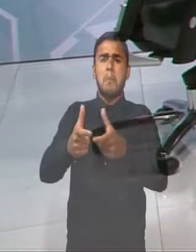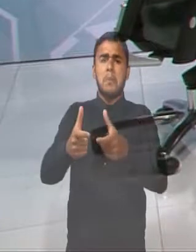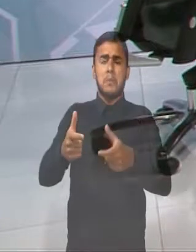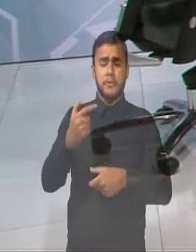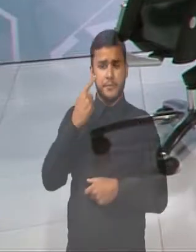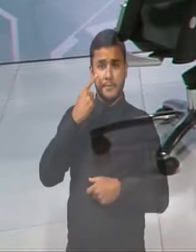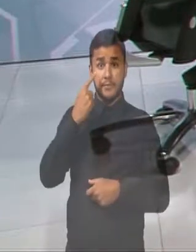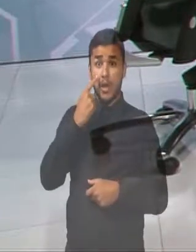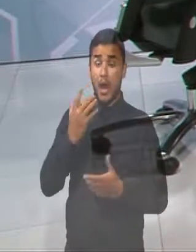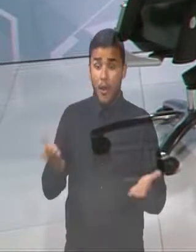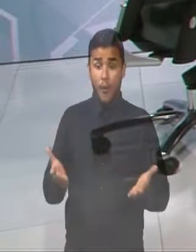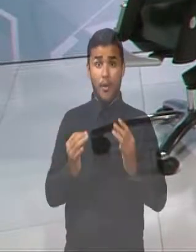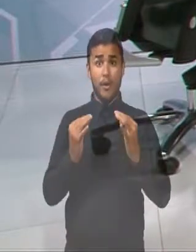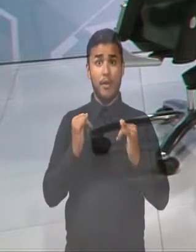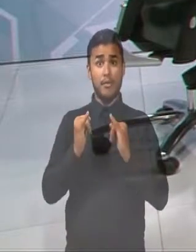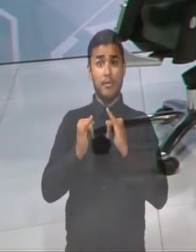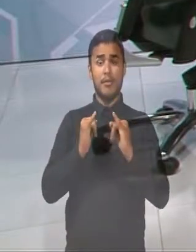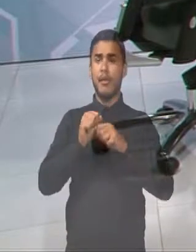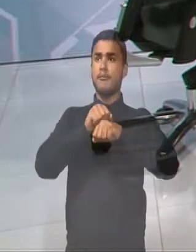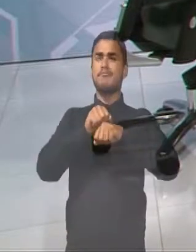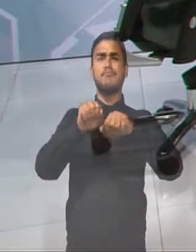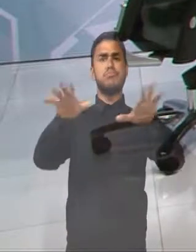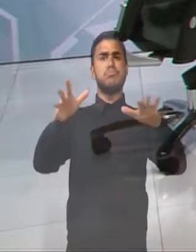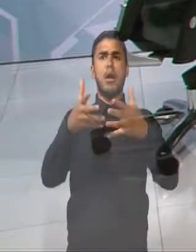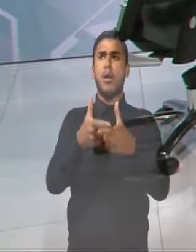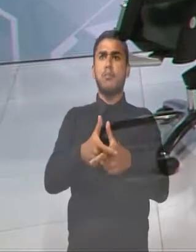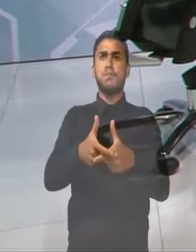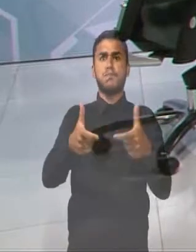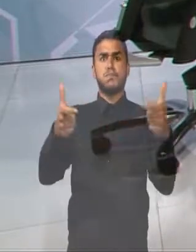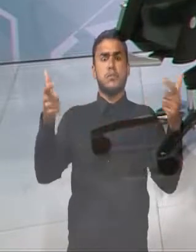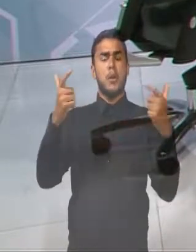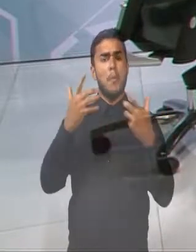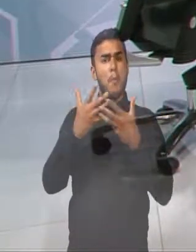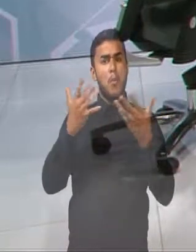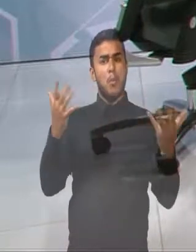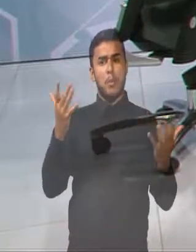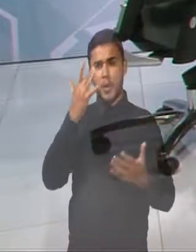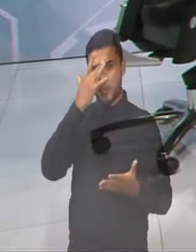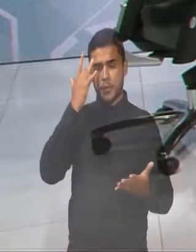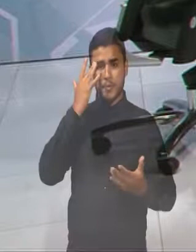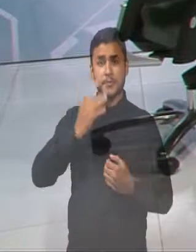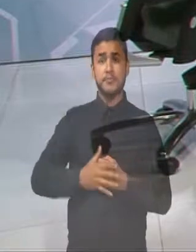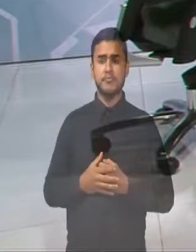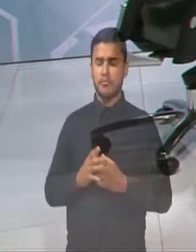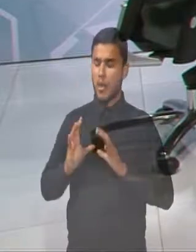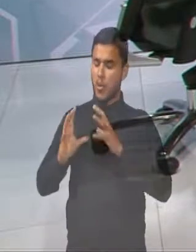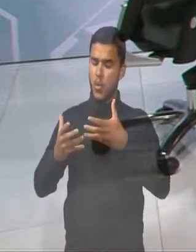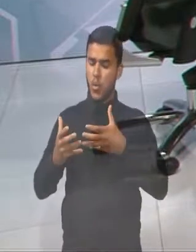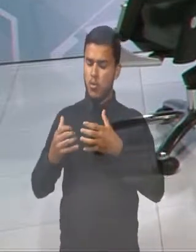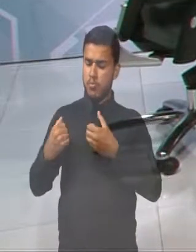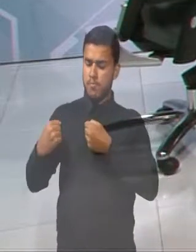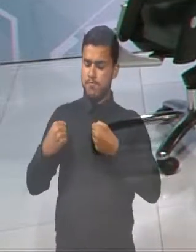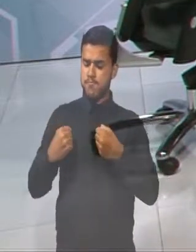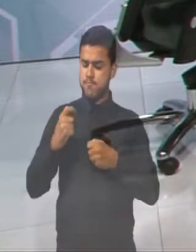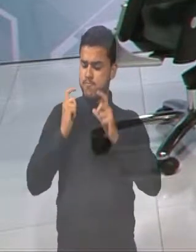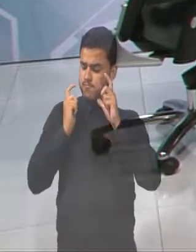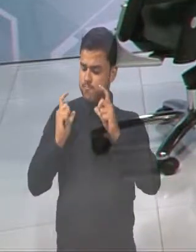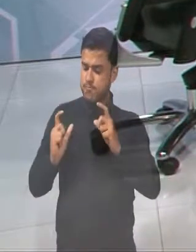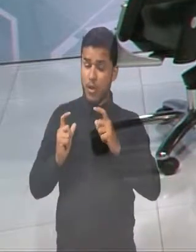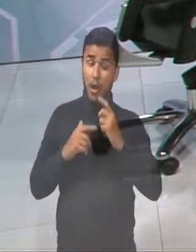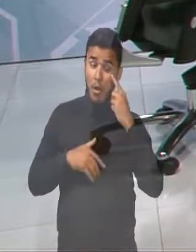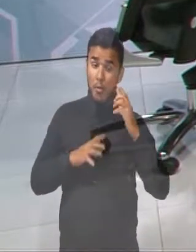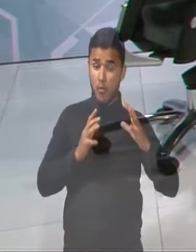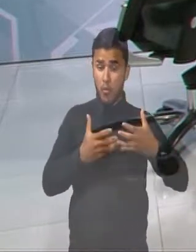é próprio da natureza humana num momento crucial de conflitos de interesse de poder. Acho que,